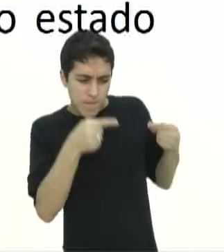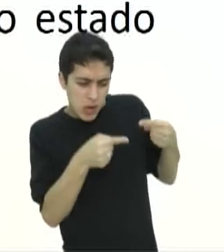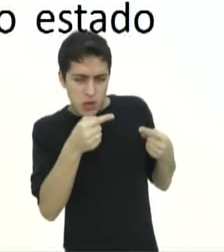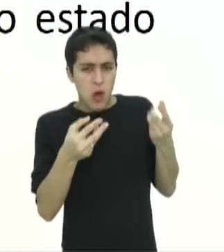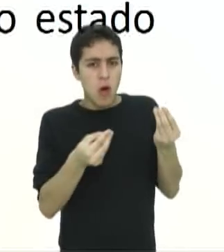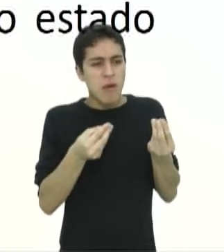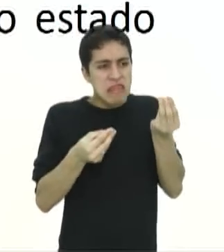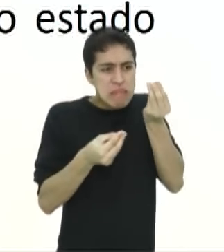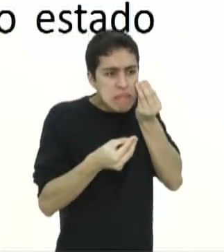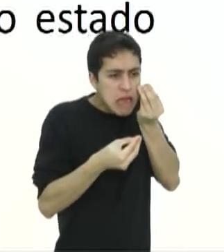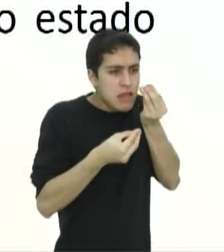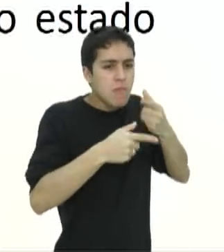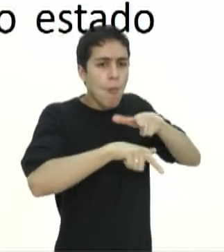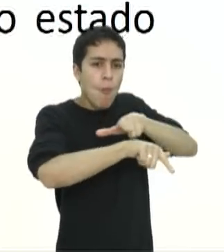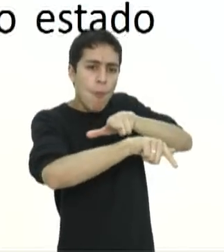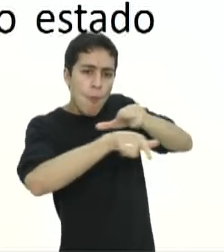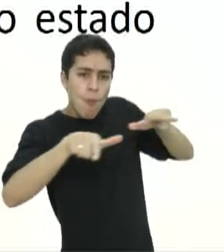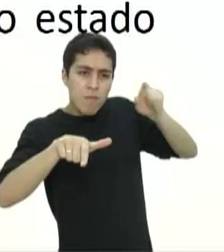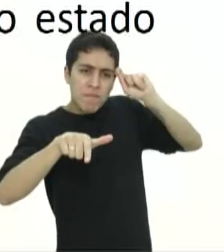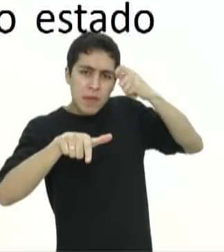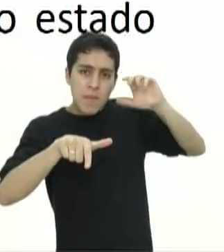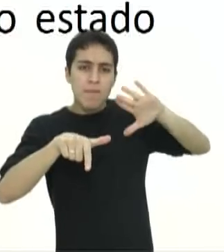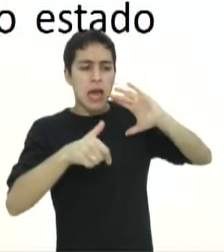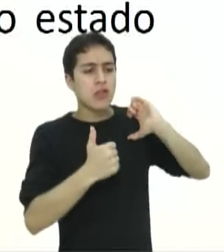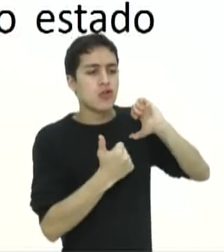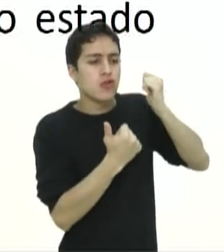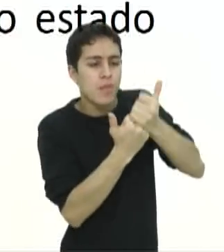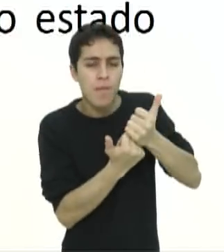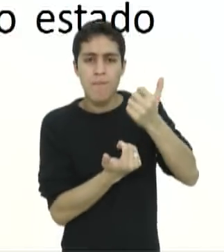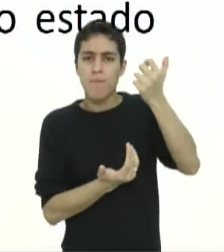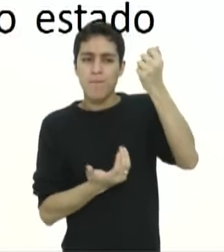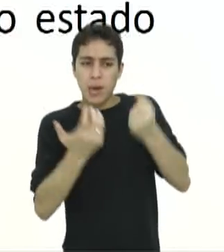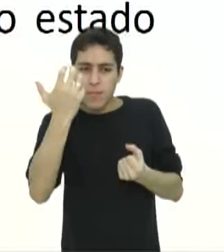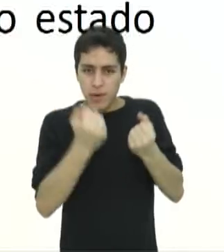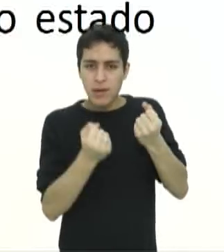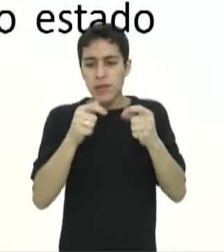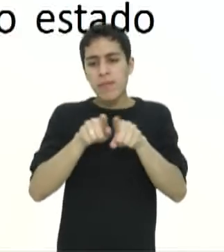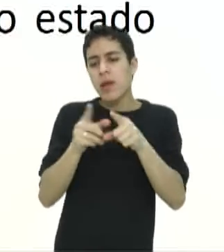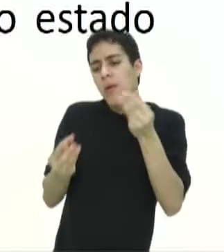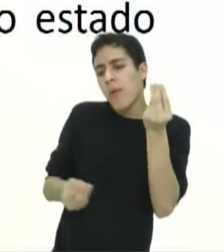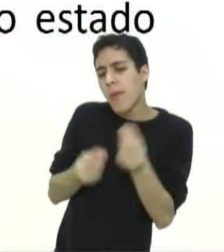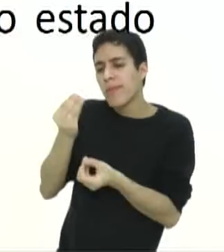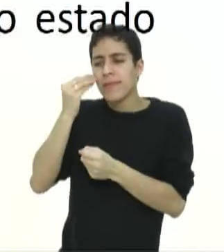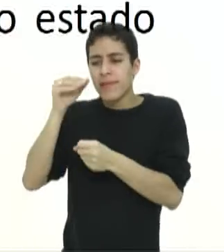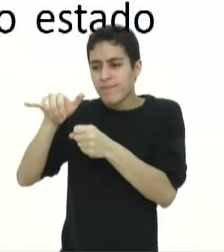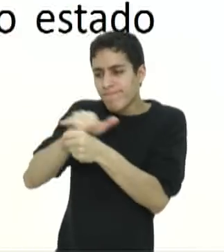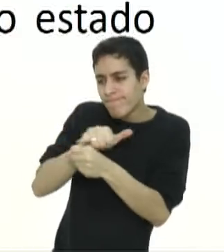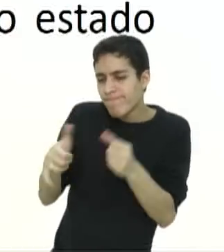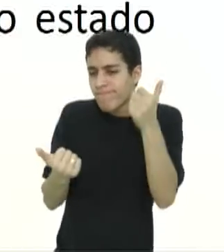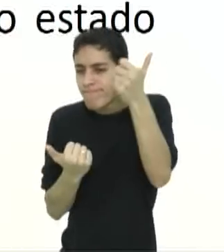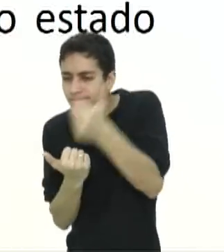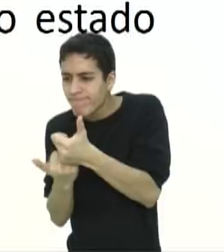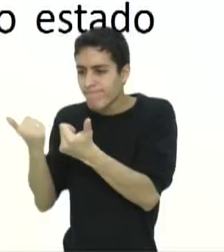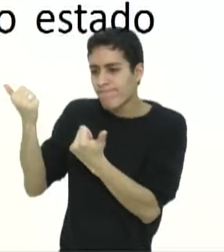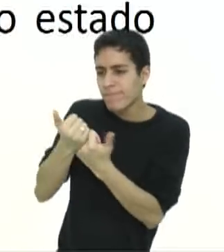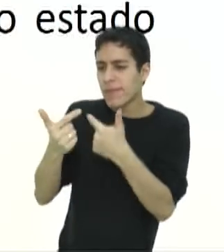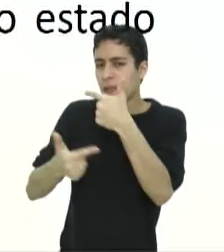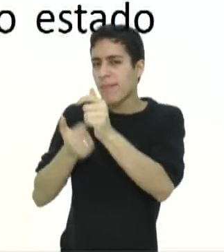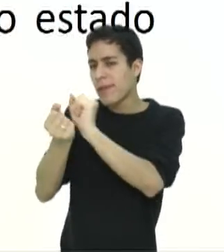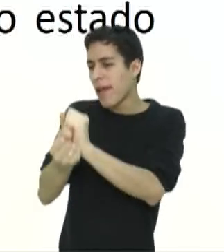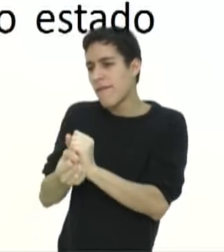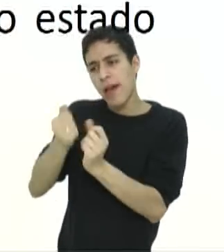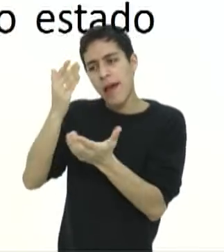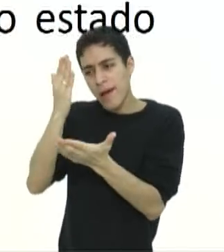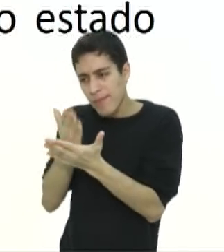eugenia, como um elemento na substituição da mão de obra escravizada, compreendendo as influências e consequências